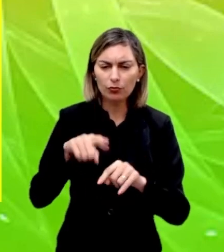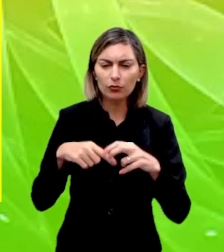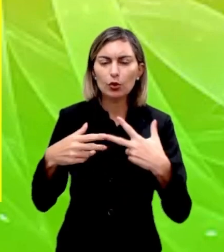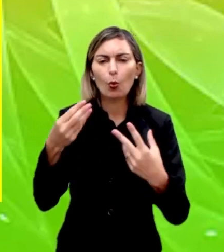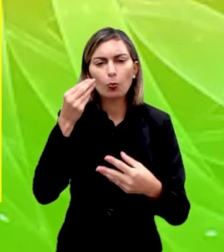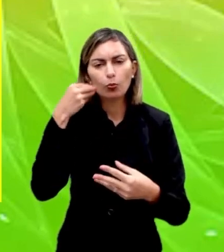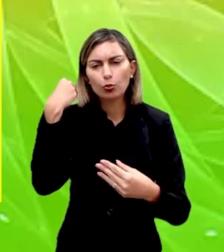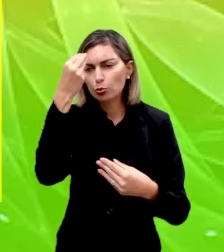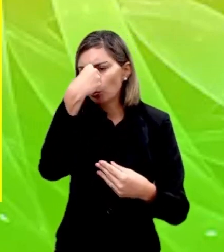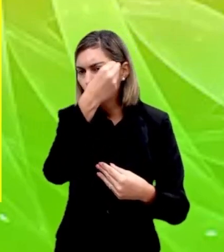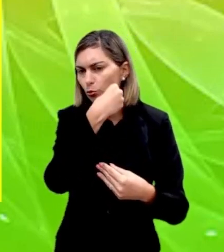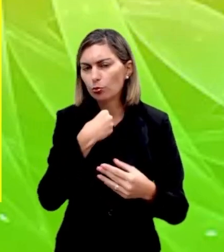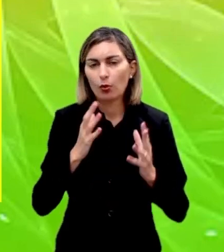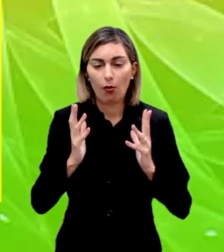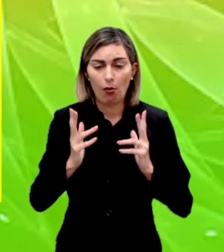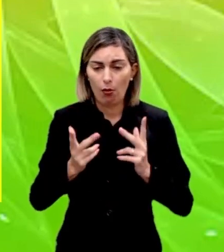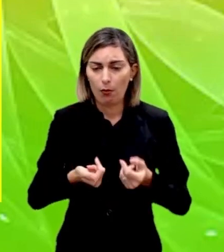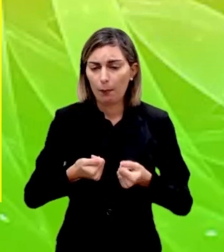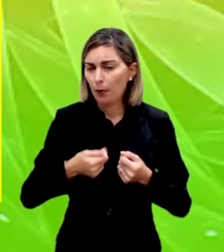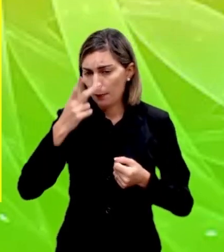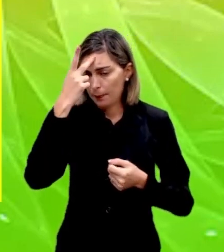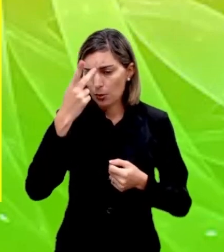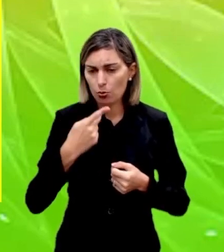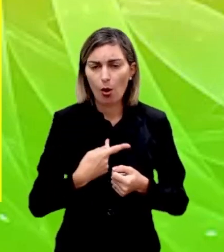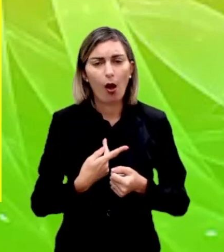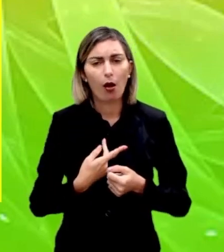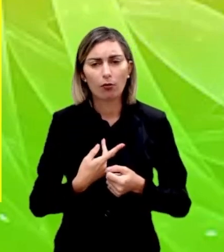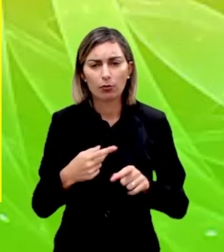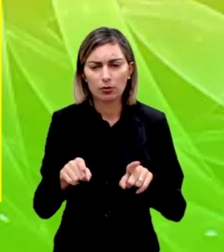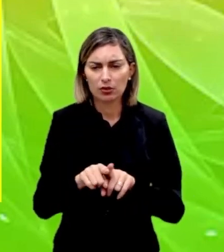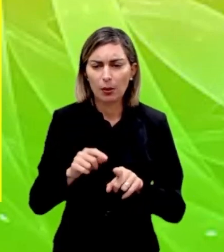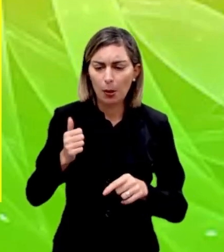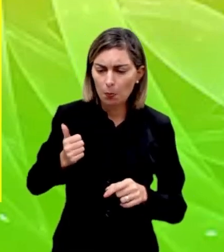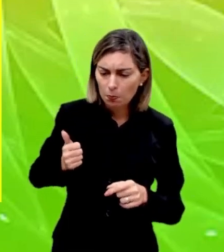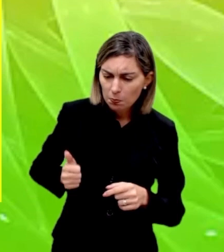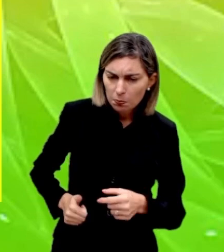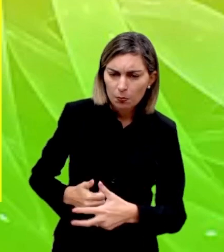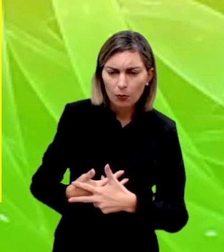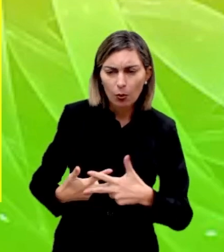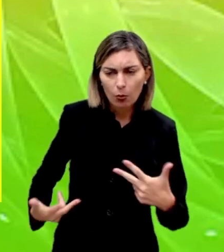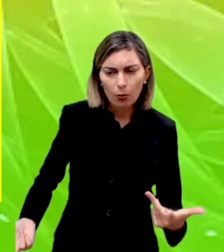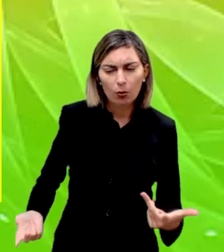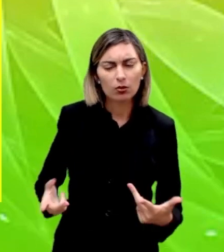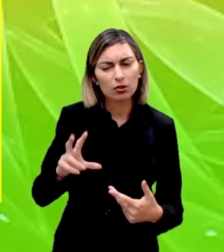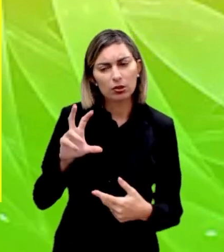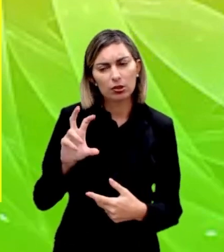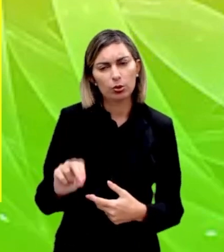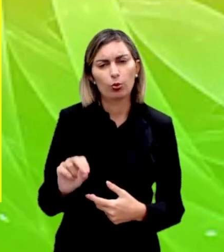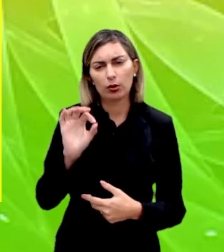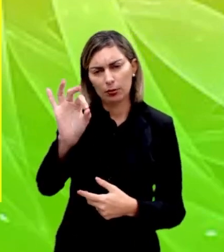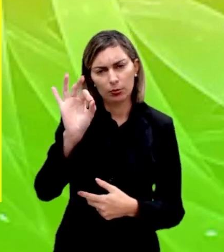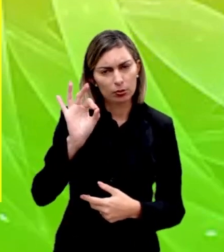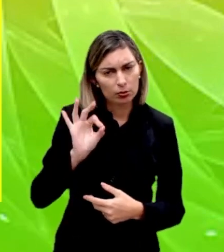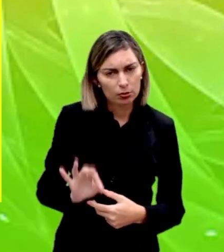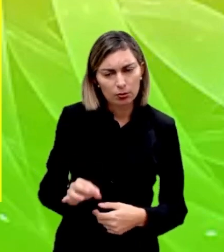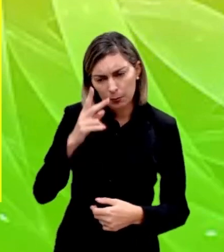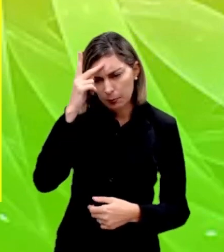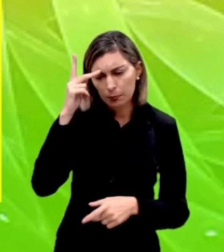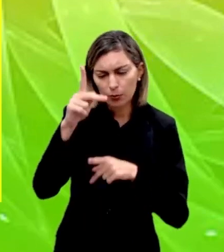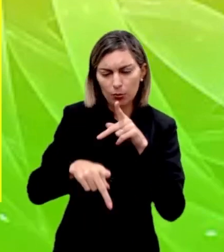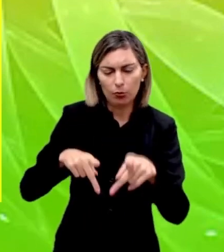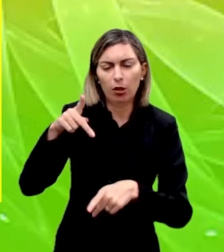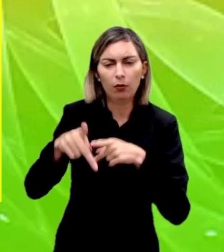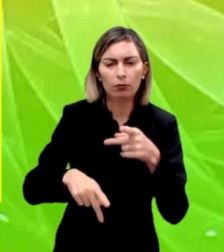de beleza e higiene pessoal e nas fezes humanas de 50% da